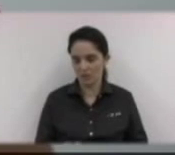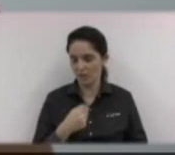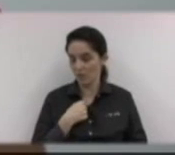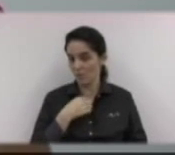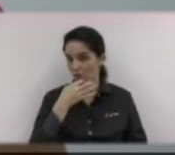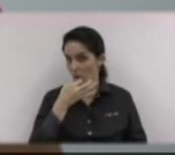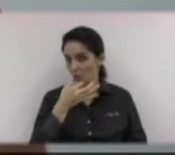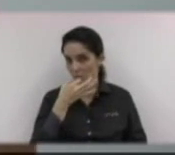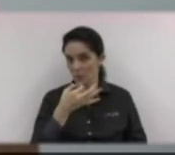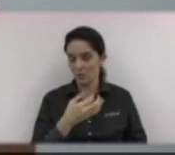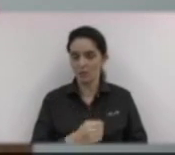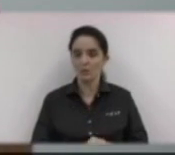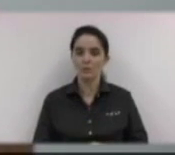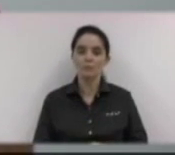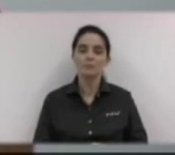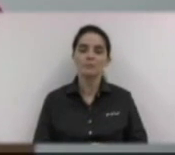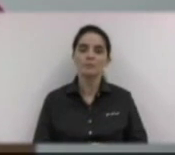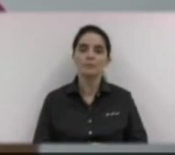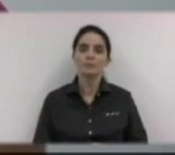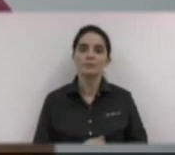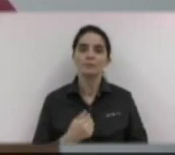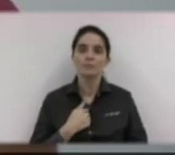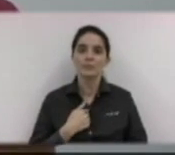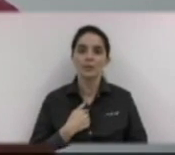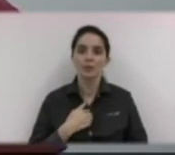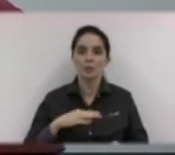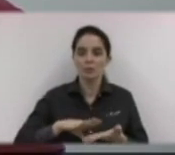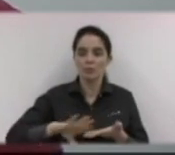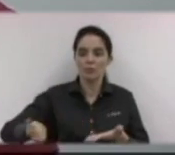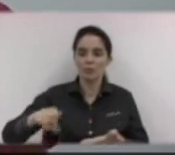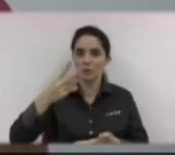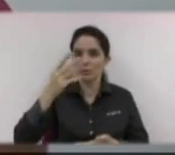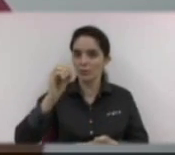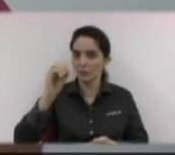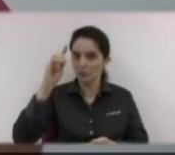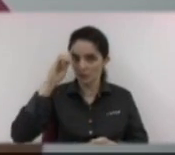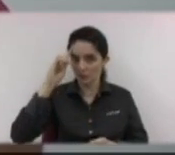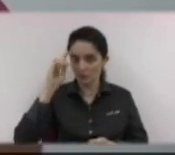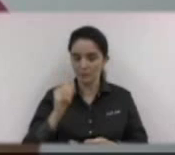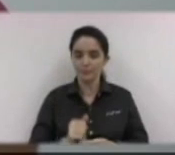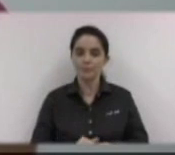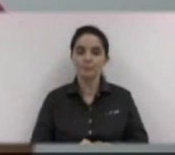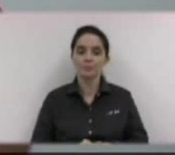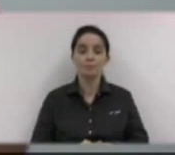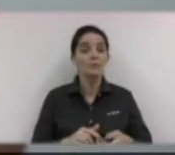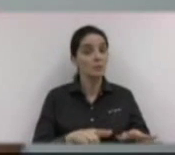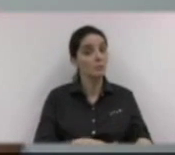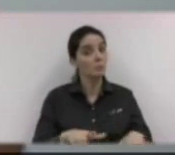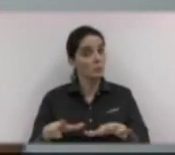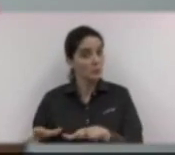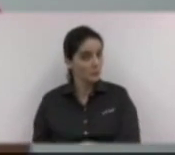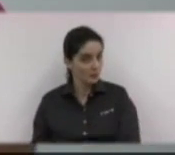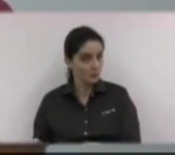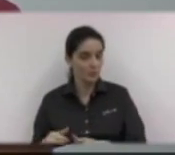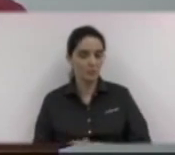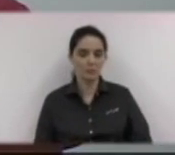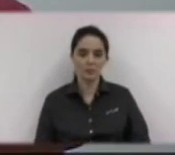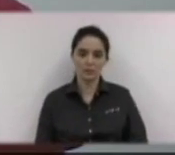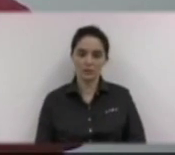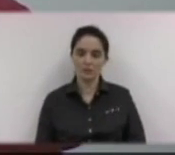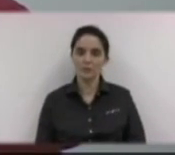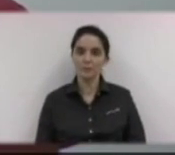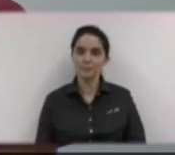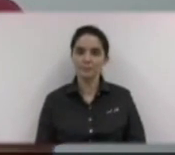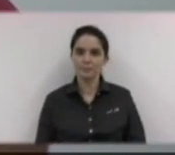uma tentativa de suspensão do meu mandato por 30 dias. Esta semana, a decisão final do Ministério Público